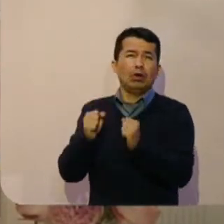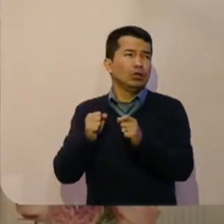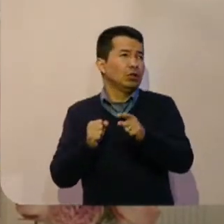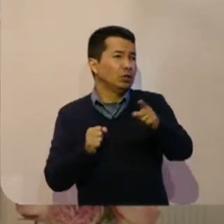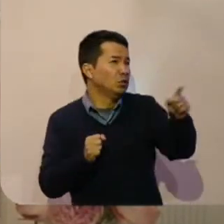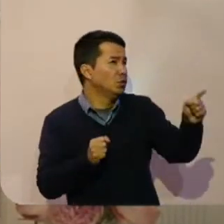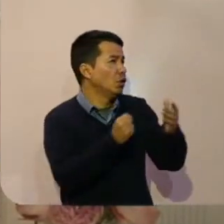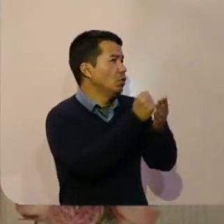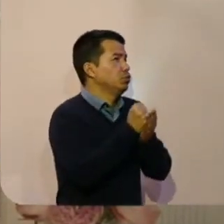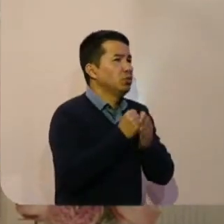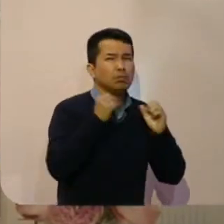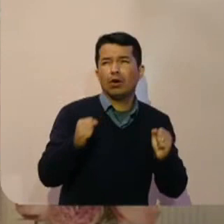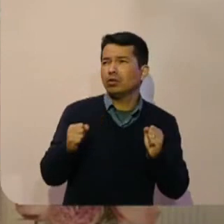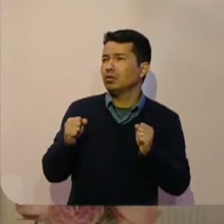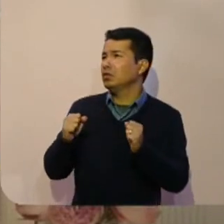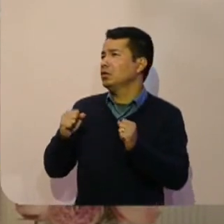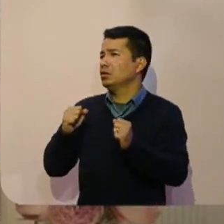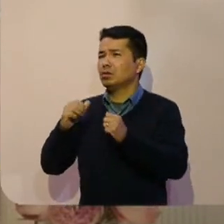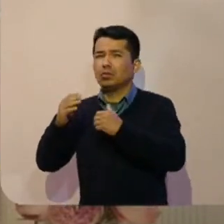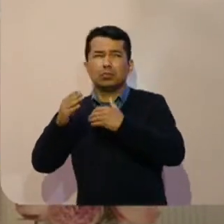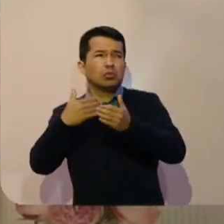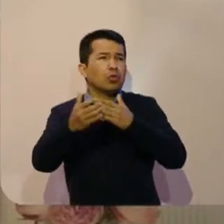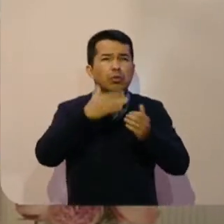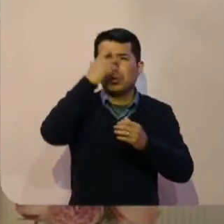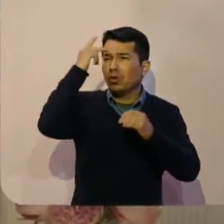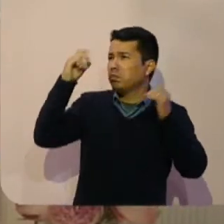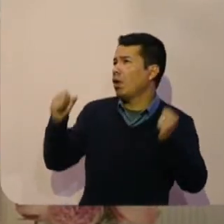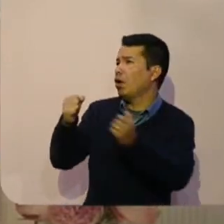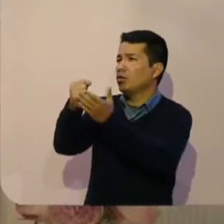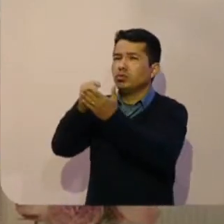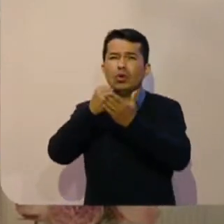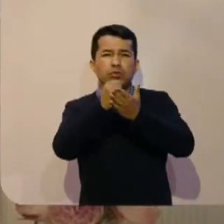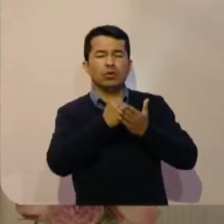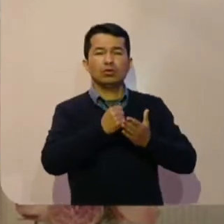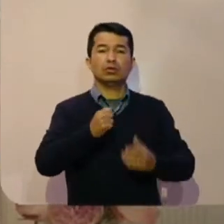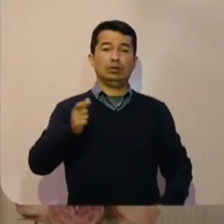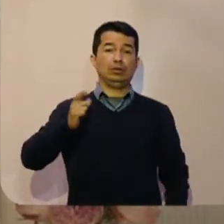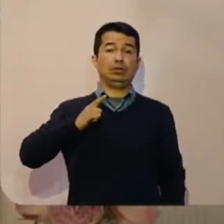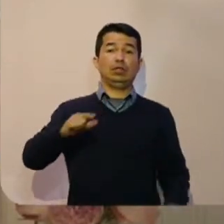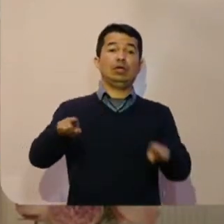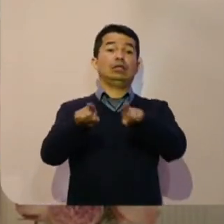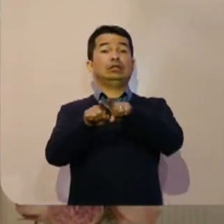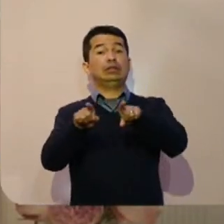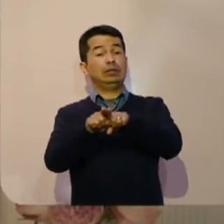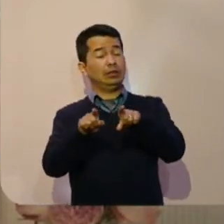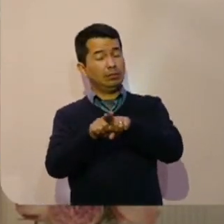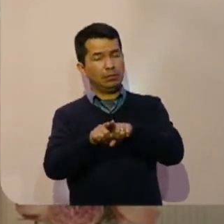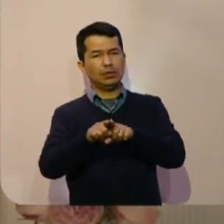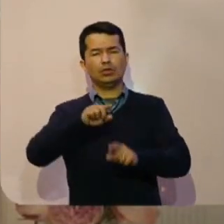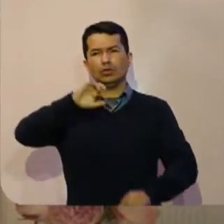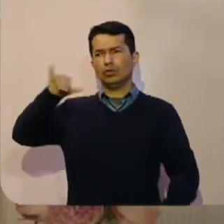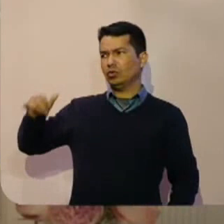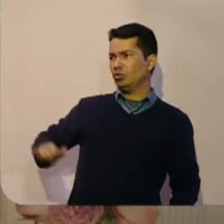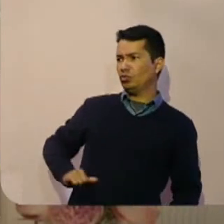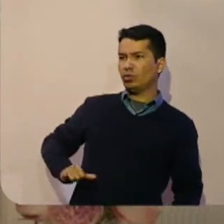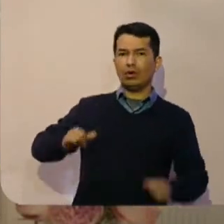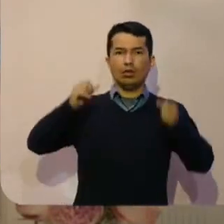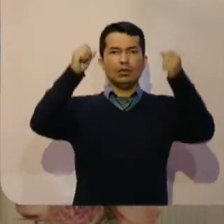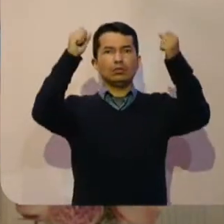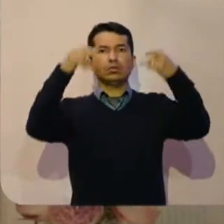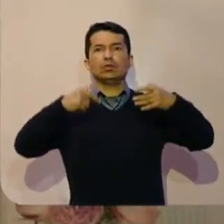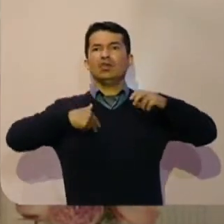pode me dar uma direção? Será que alguém... E ele diz assim, levanto-me na assembleia e clamo por ajuda. E a ideia de assembleia é